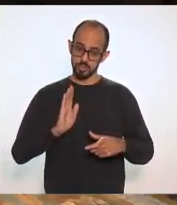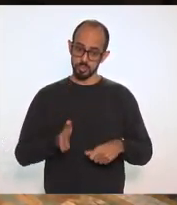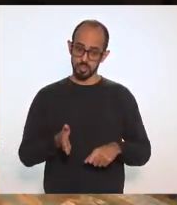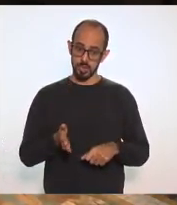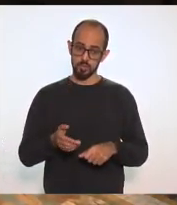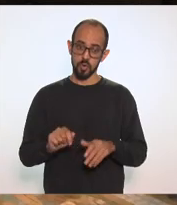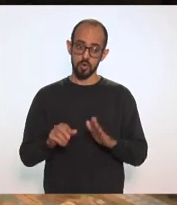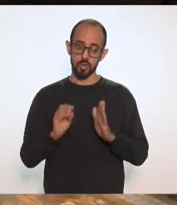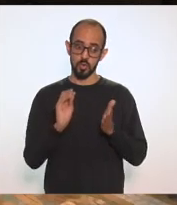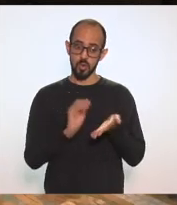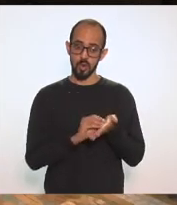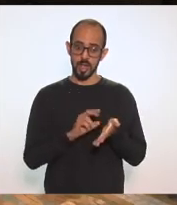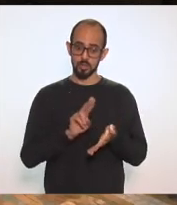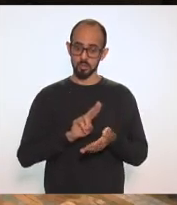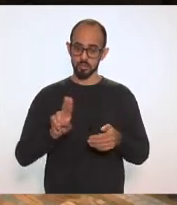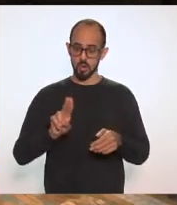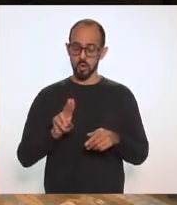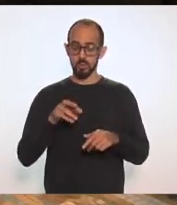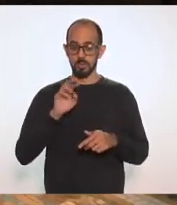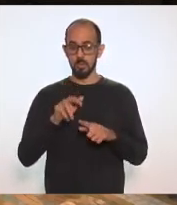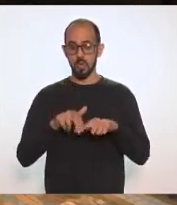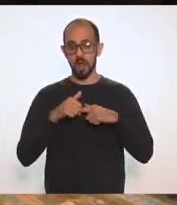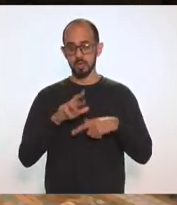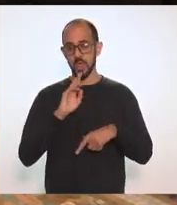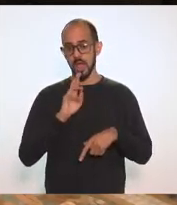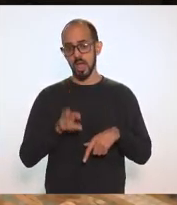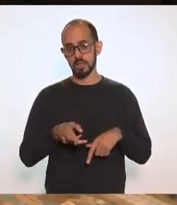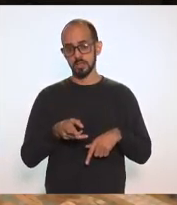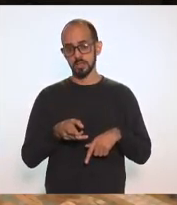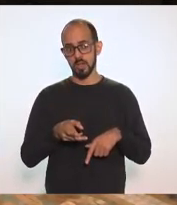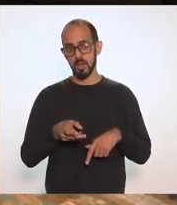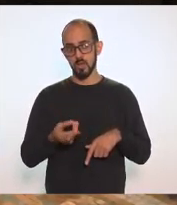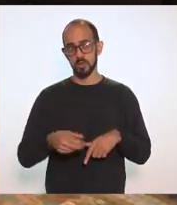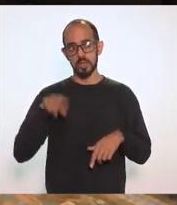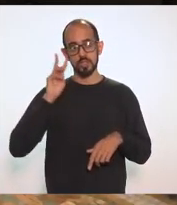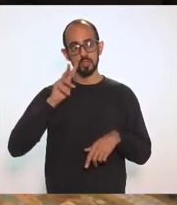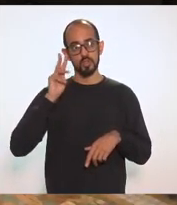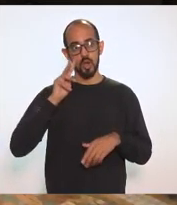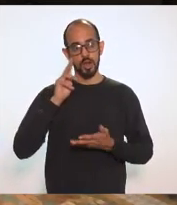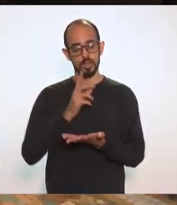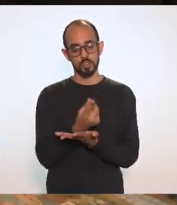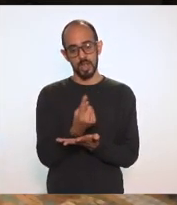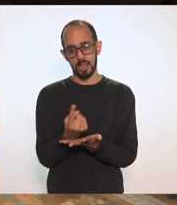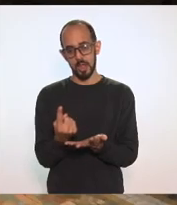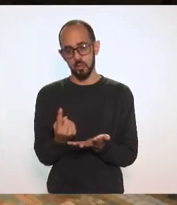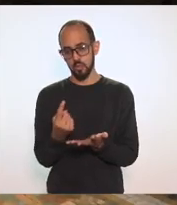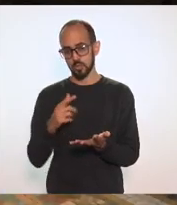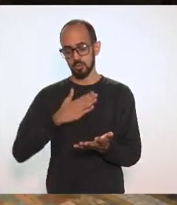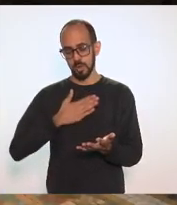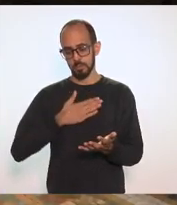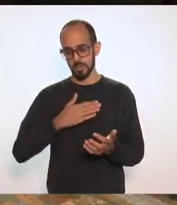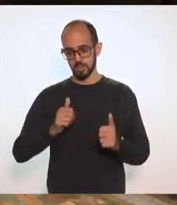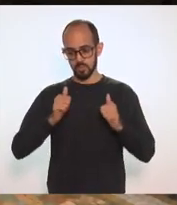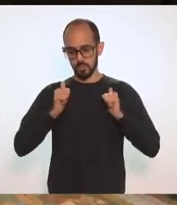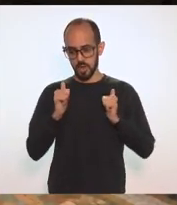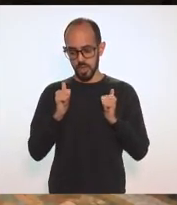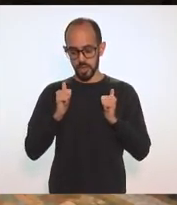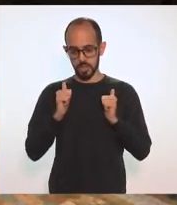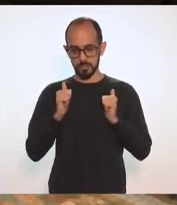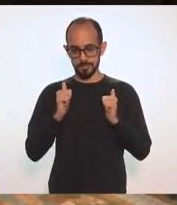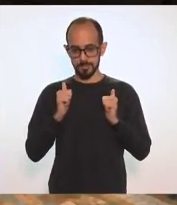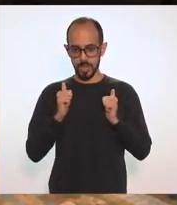nomes esses que foram adquiridos em razão da história de cada um. Então, eu vou me abster, porque entendo que essa estação